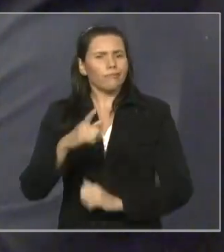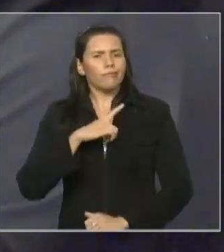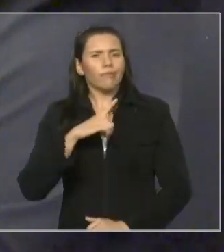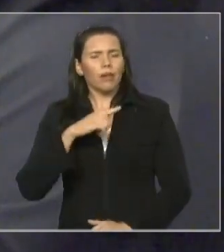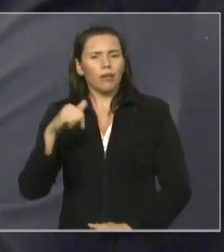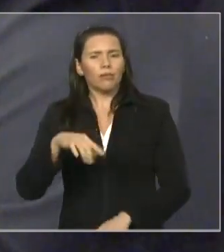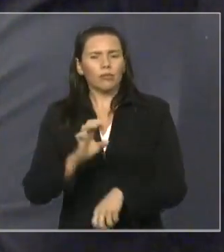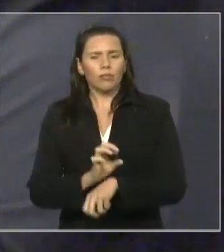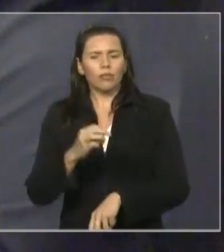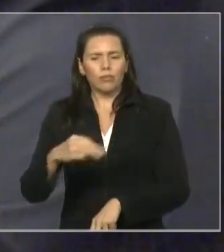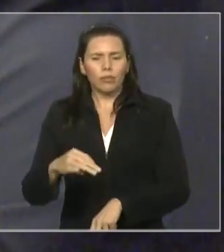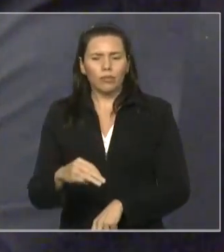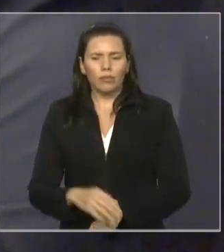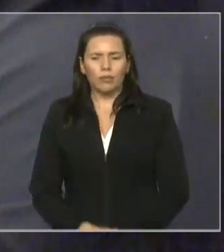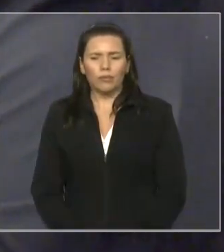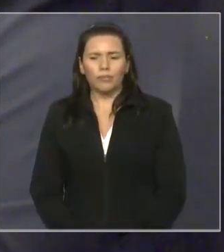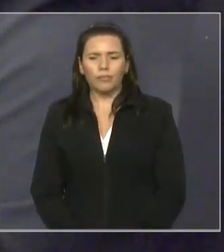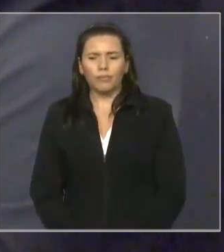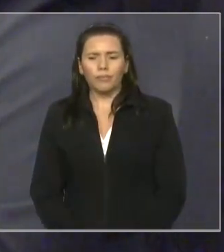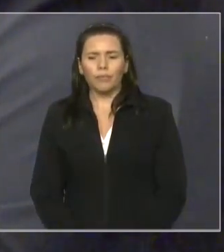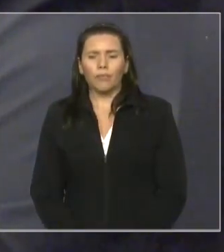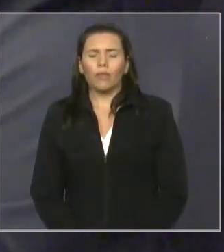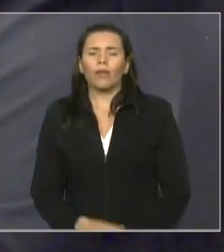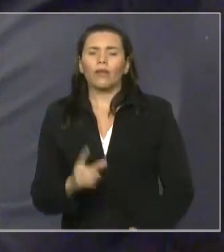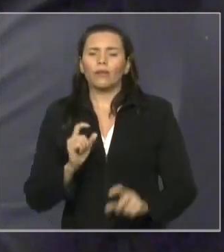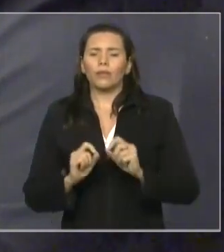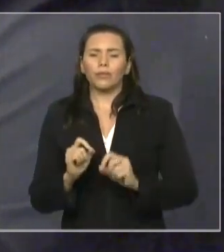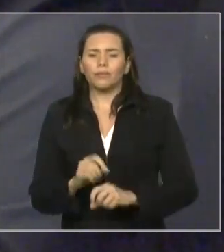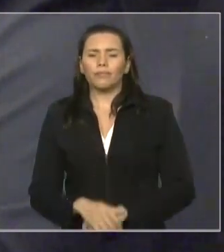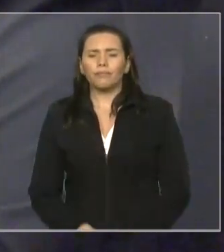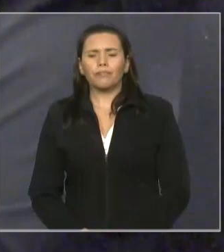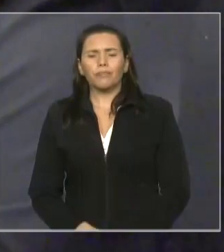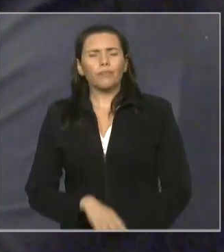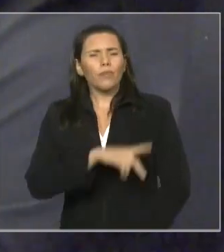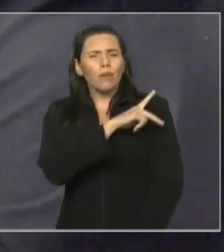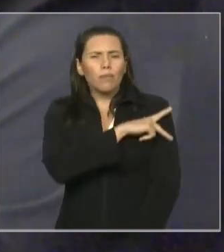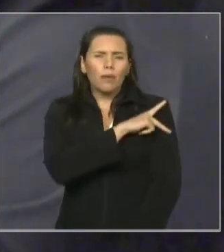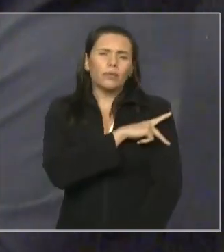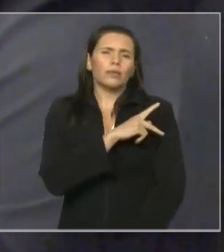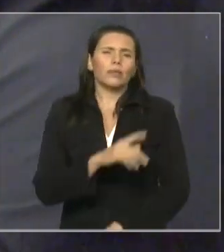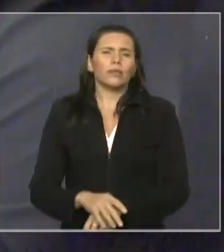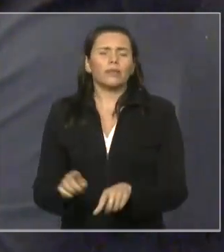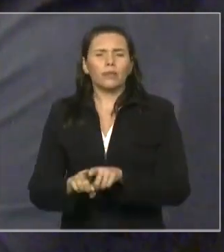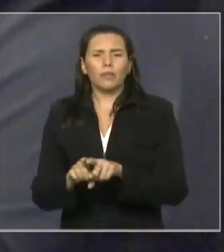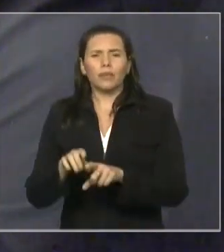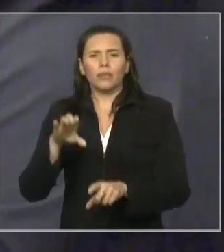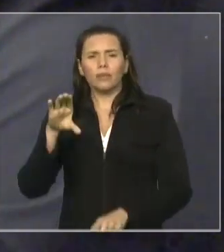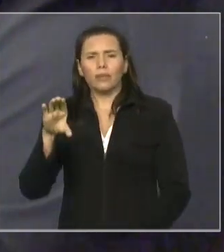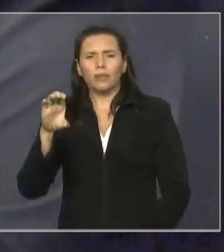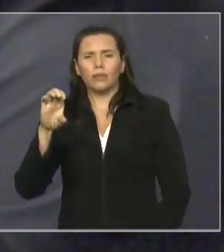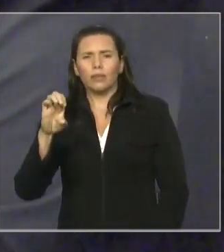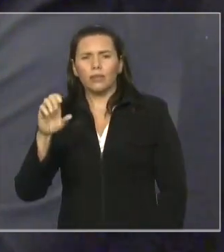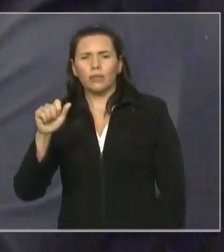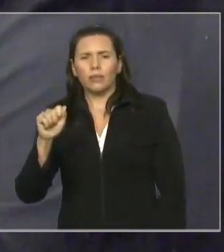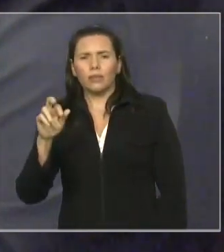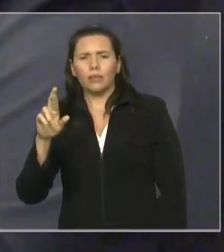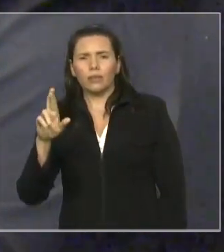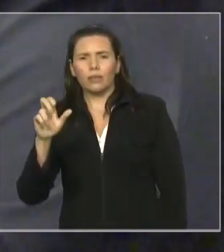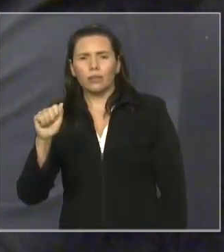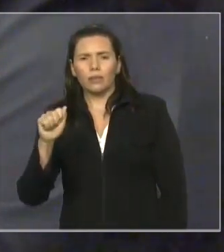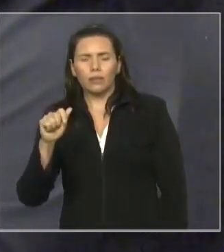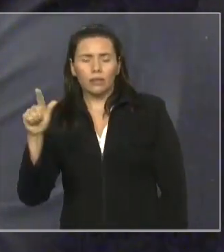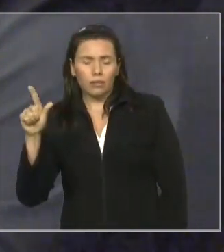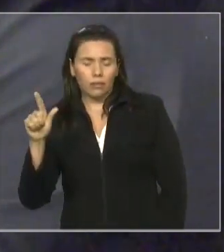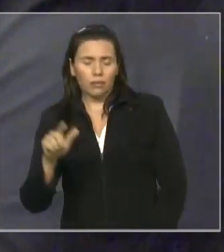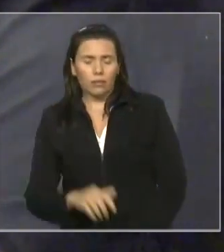nós temos que mandar para outros estados. Para outros estados, como o Piauí, o Ceará, e é muito importante que nós nos